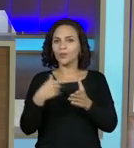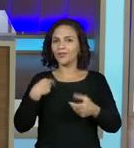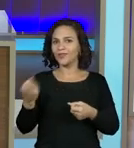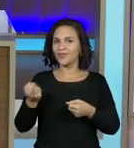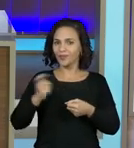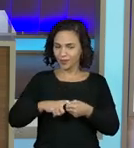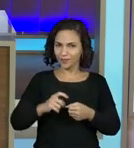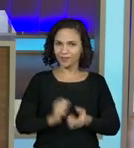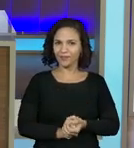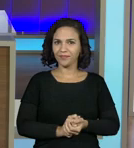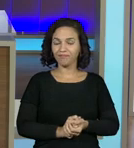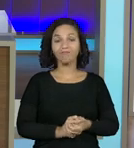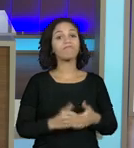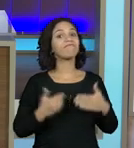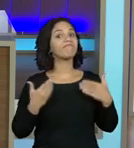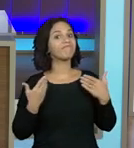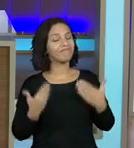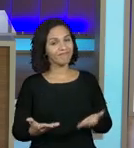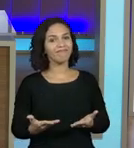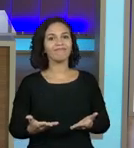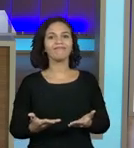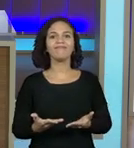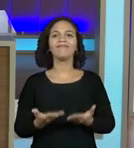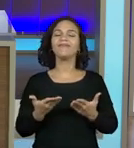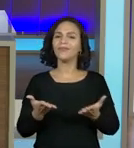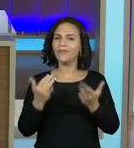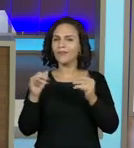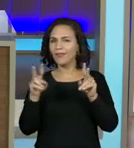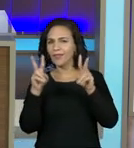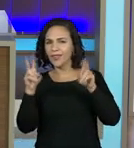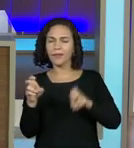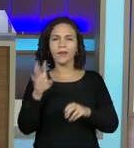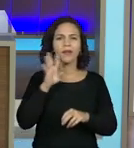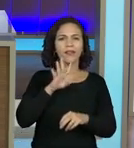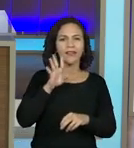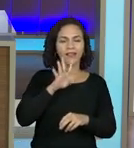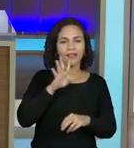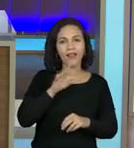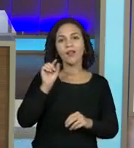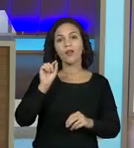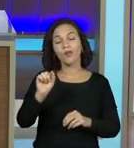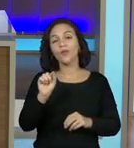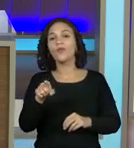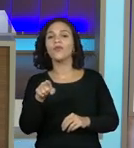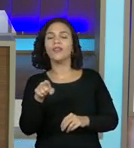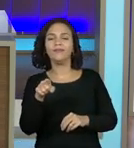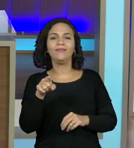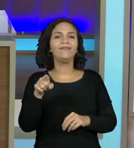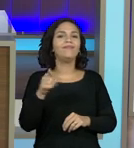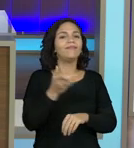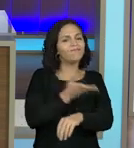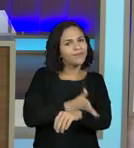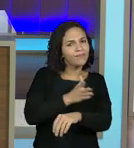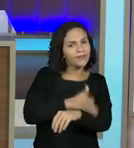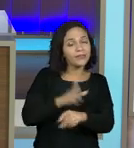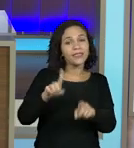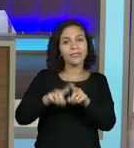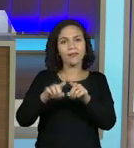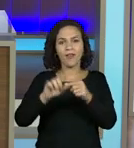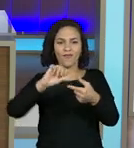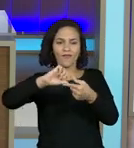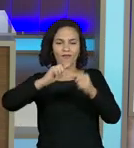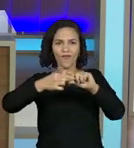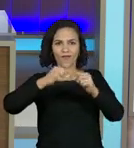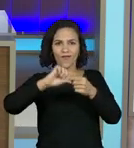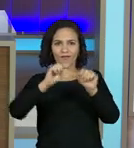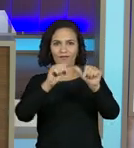bem? Então, olha só, hoje vamos trabalhar um assunto bem bacana, envolvendo passeio de trem, mas envolvendo formas geométricas.